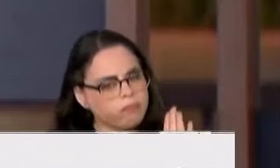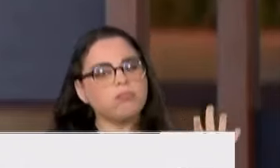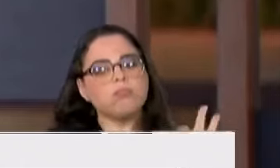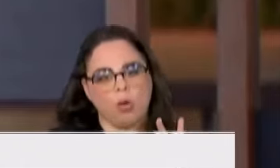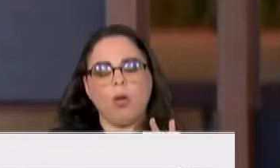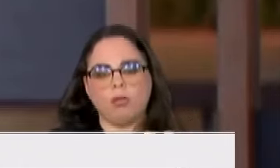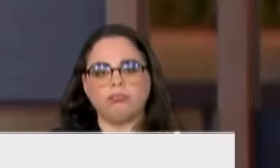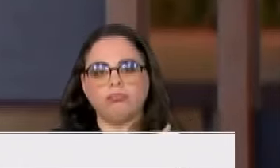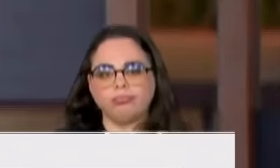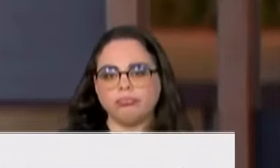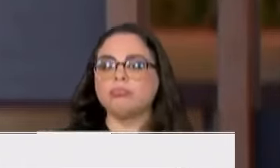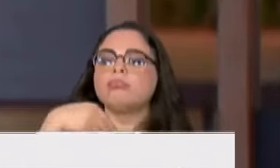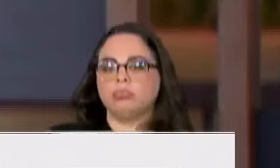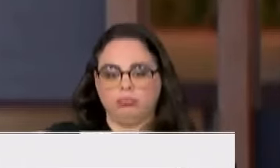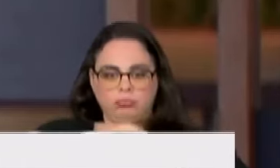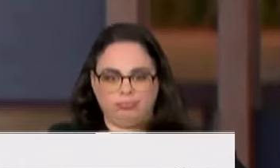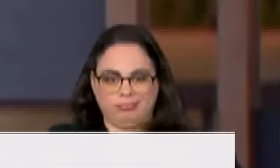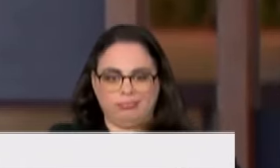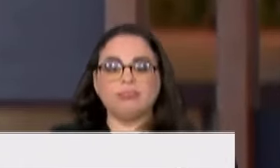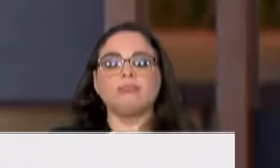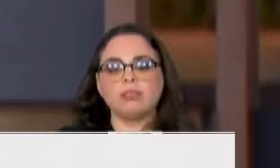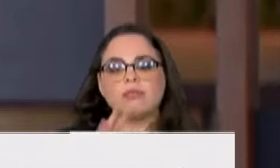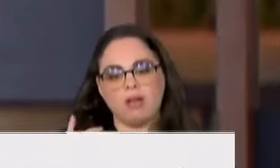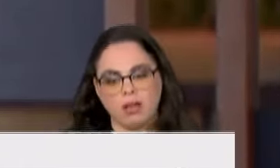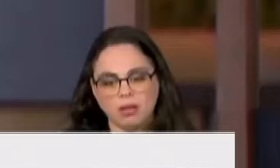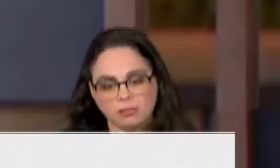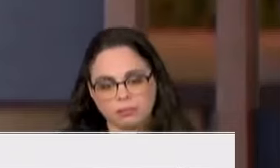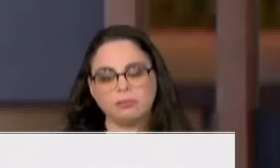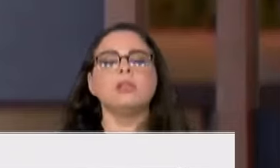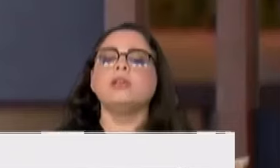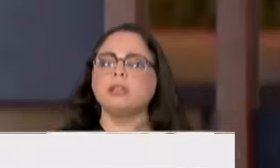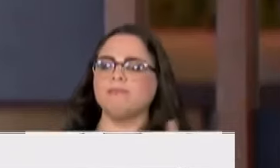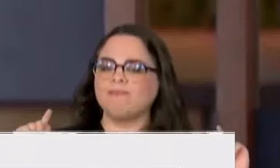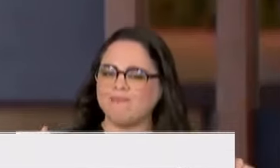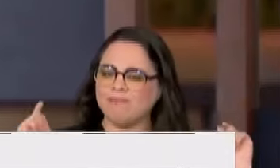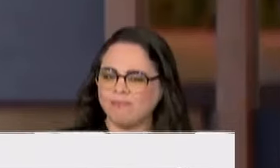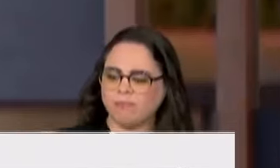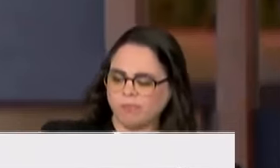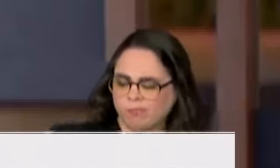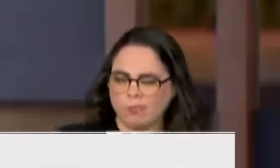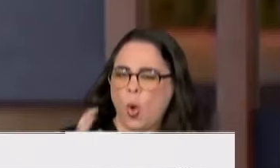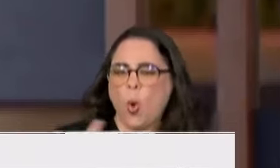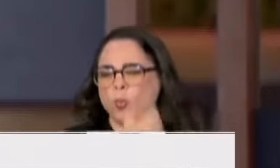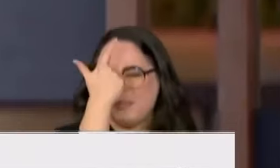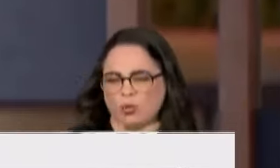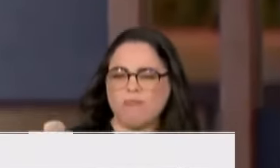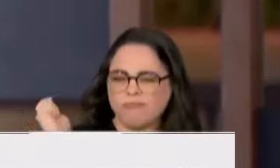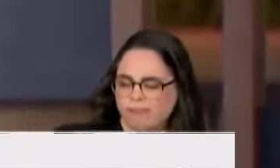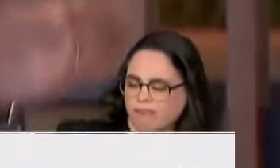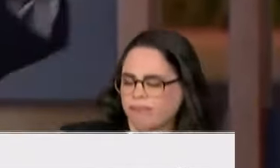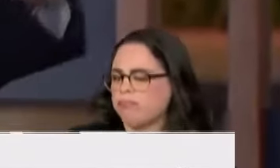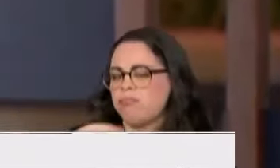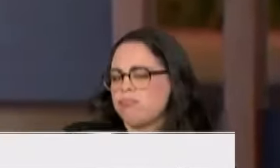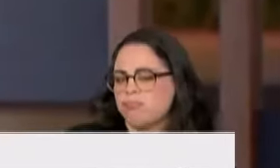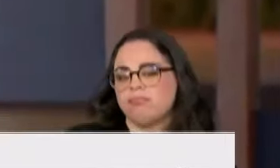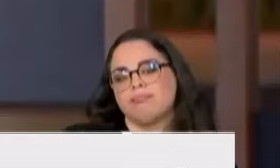do governo através do Itamaraty. E é isso que nós vamos fazer. Com relação à capacidade, que você perguntou sobre a aeronáutica,